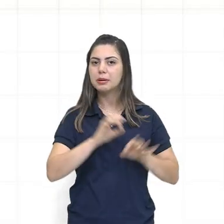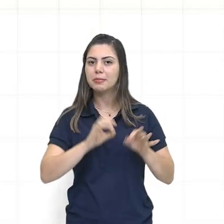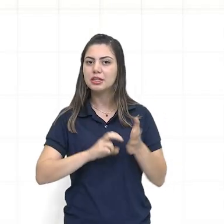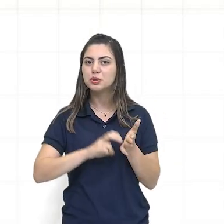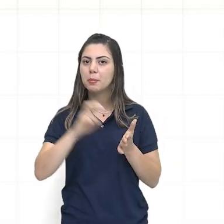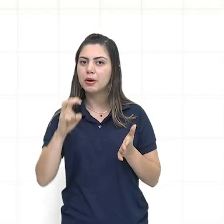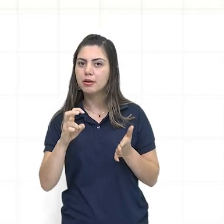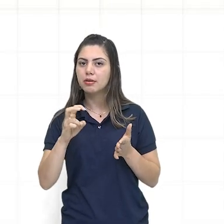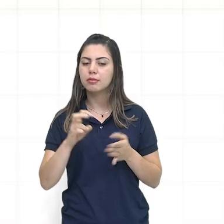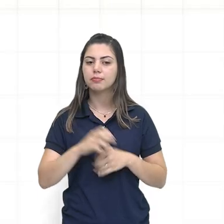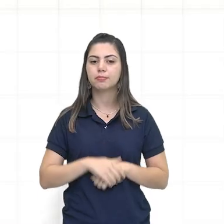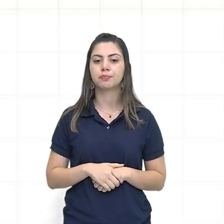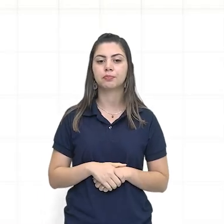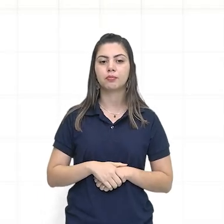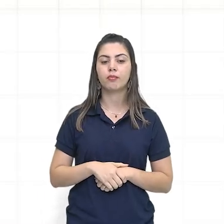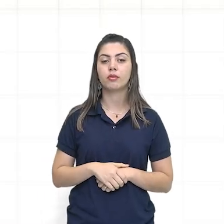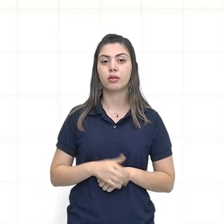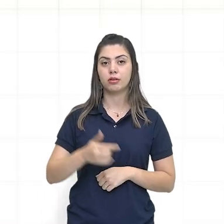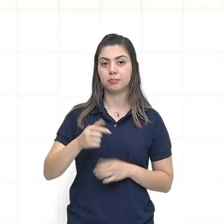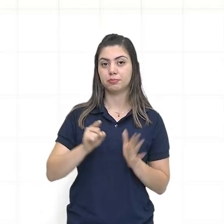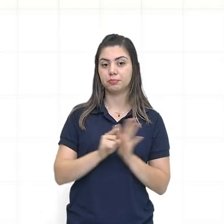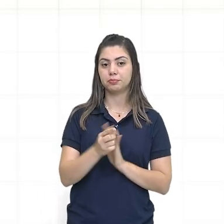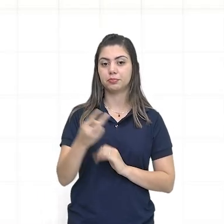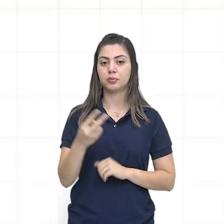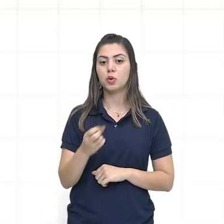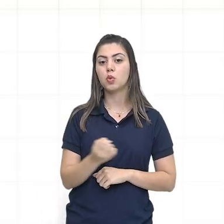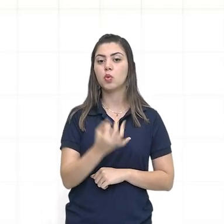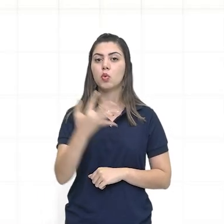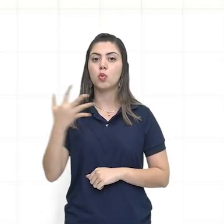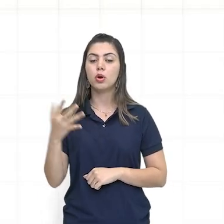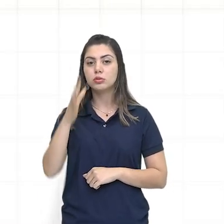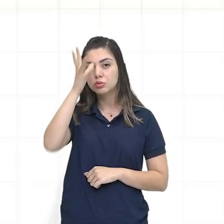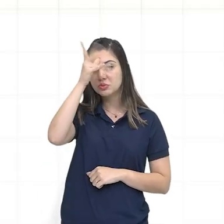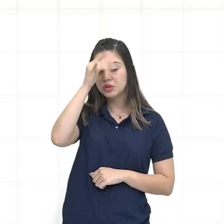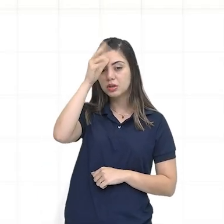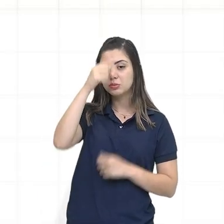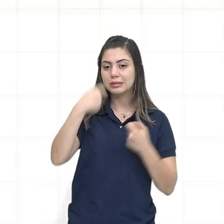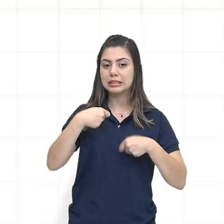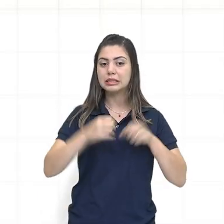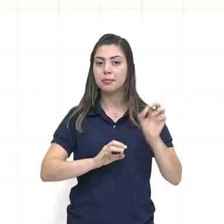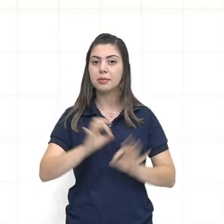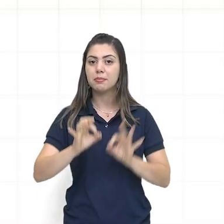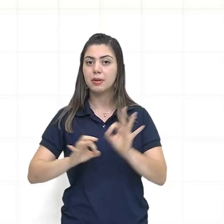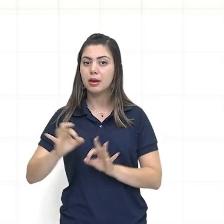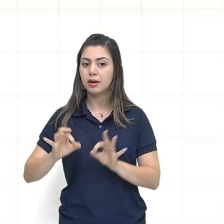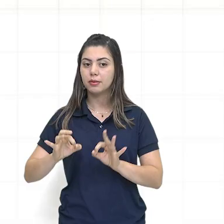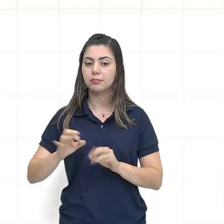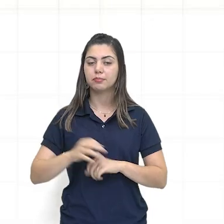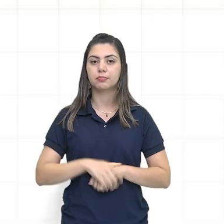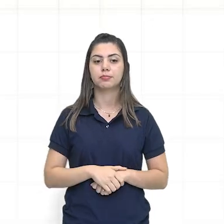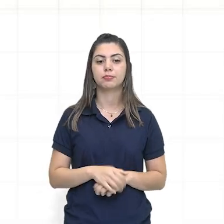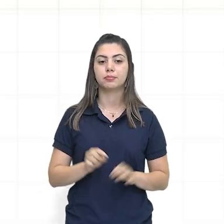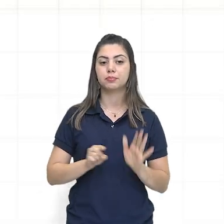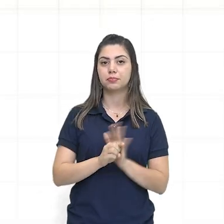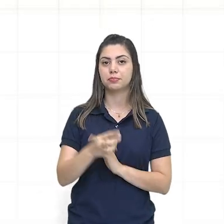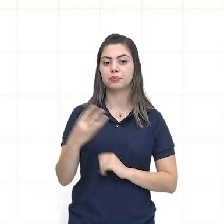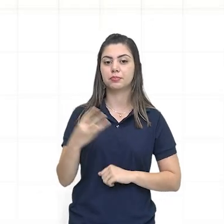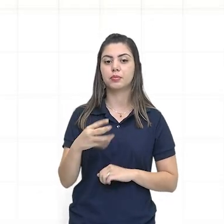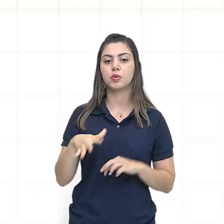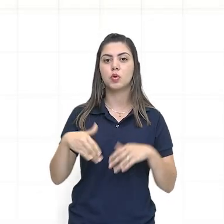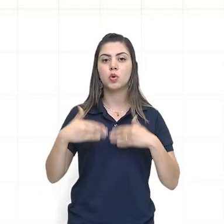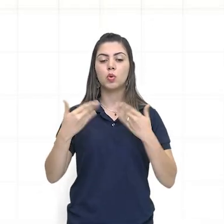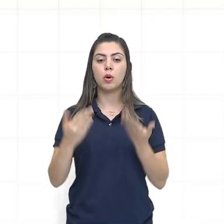Segunda, quantos quilos de frango devem ser preparados para este evento? Terceiro,